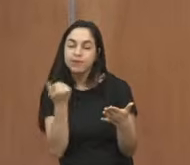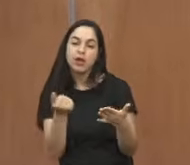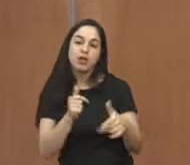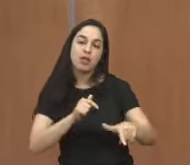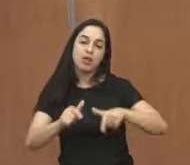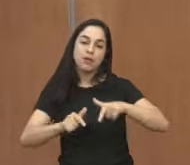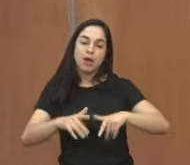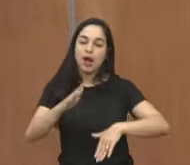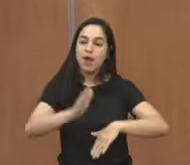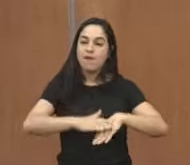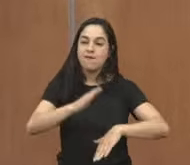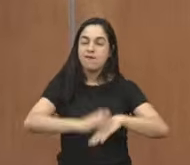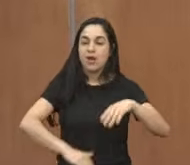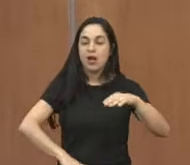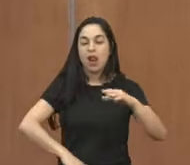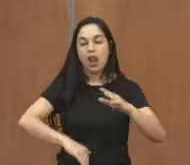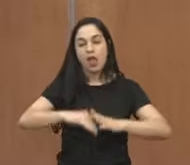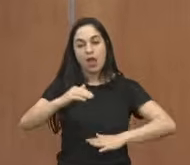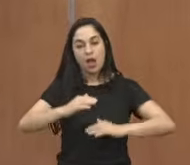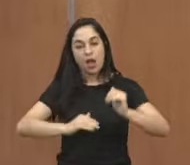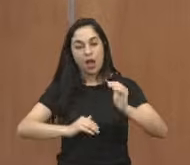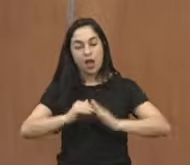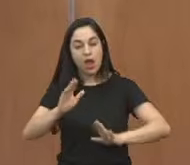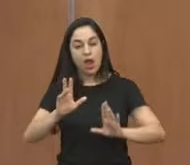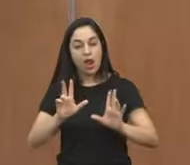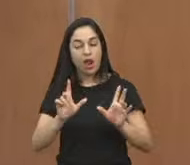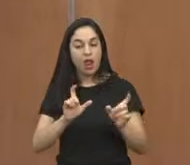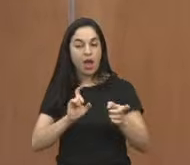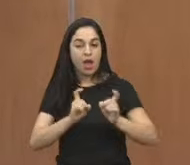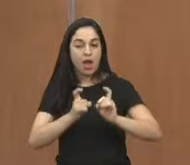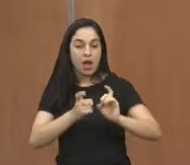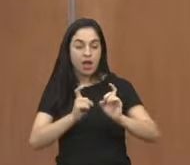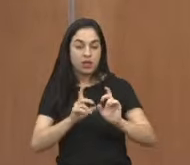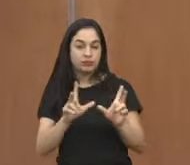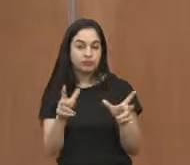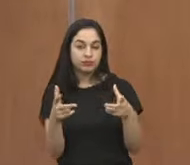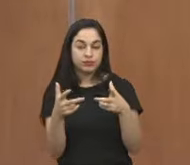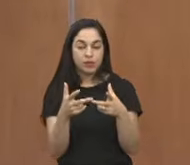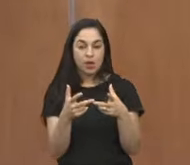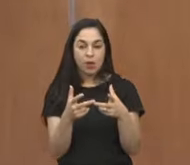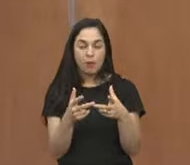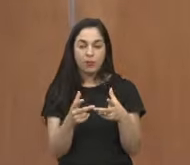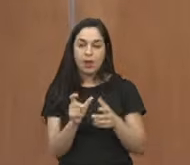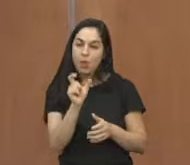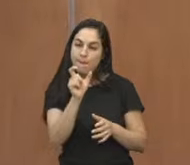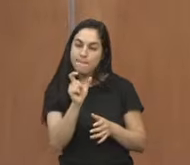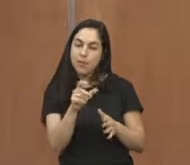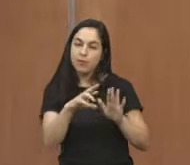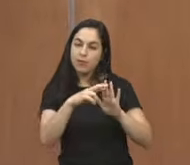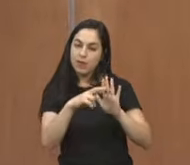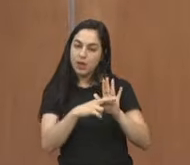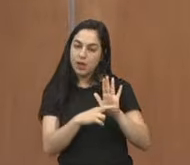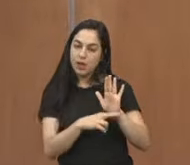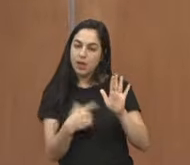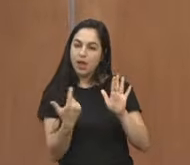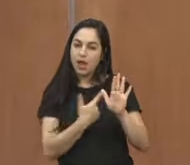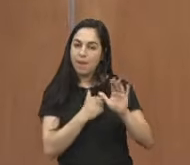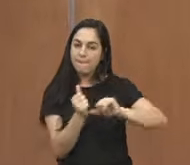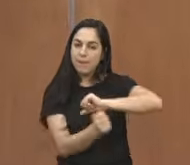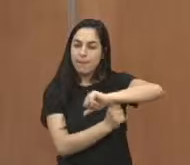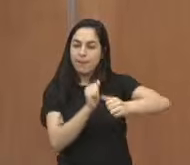que é feito na sessão de Câmara. Então, a gente vai alterar aqui uma parte do regimento interno para nos adequarmos às